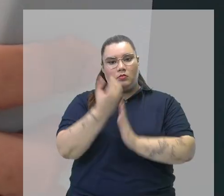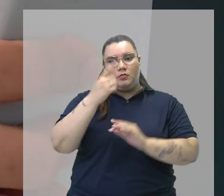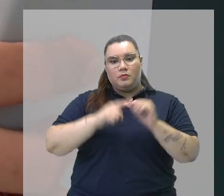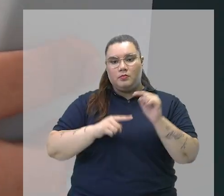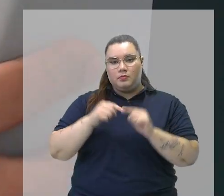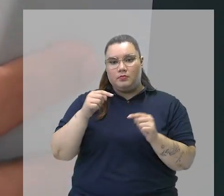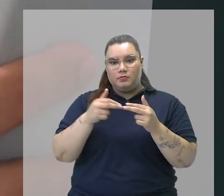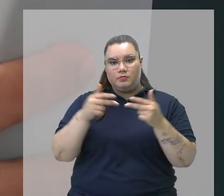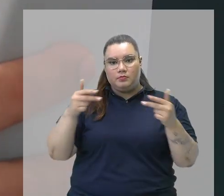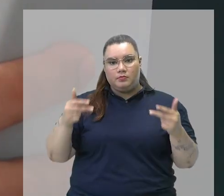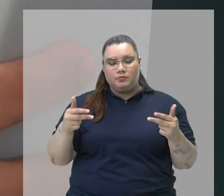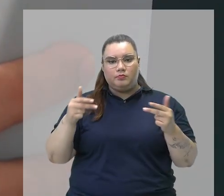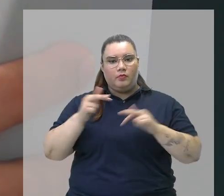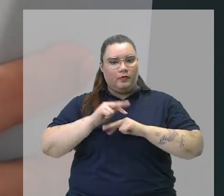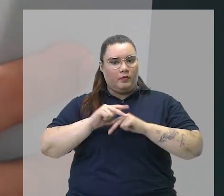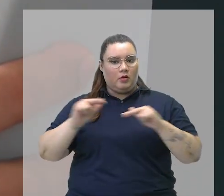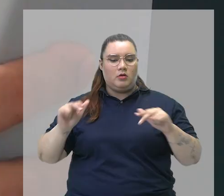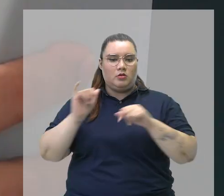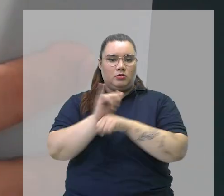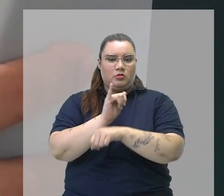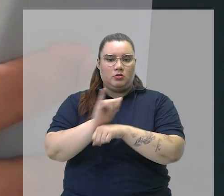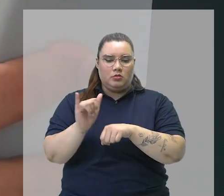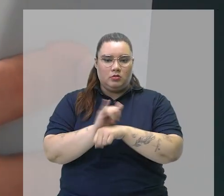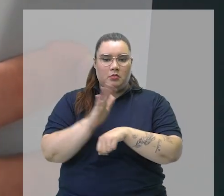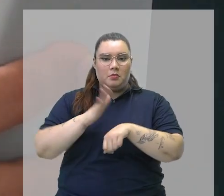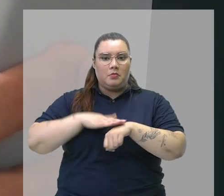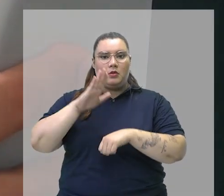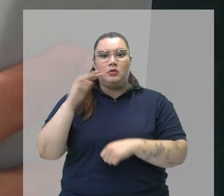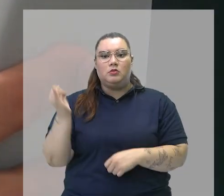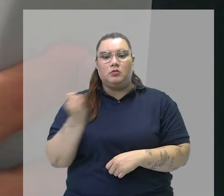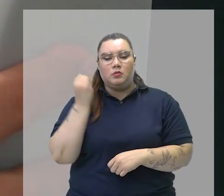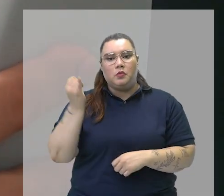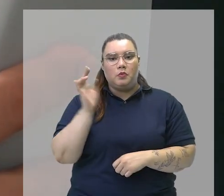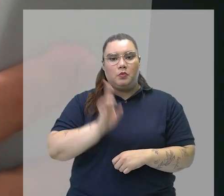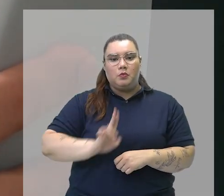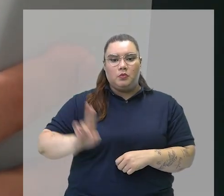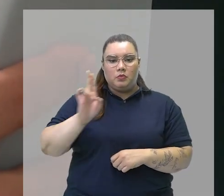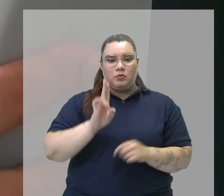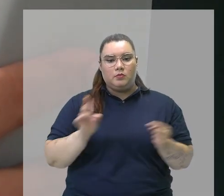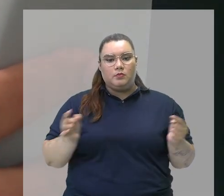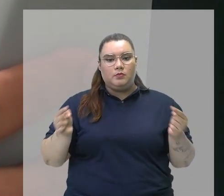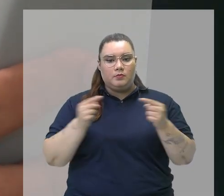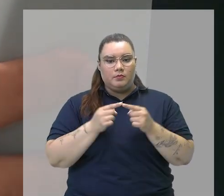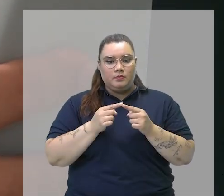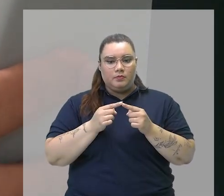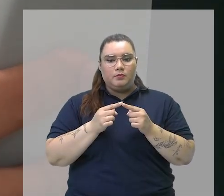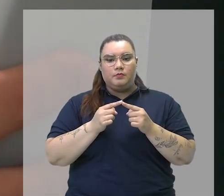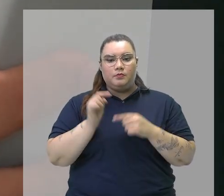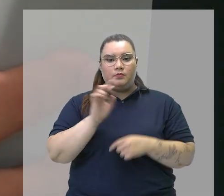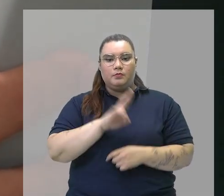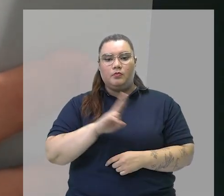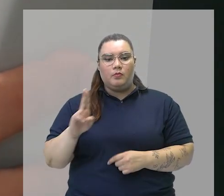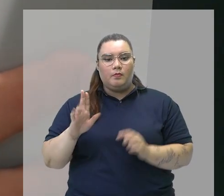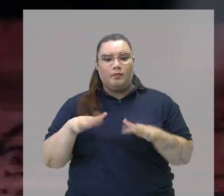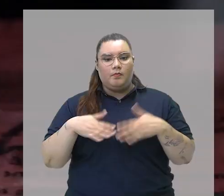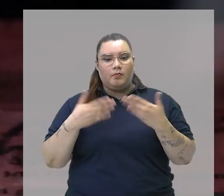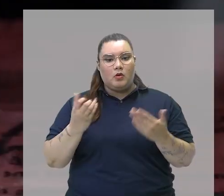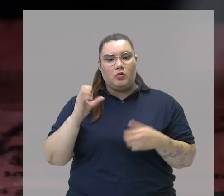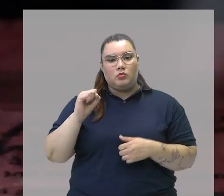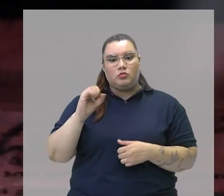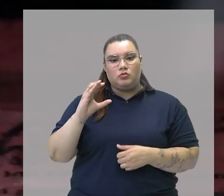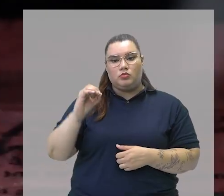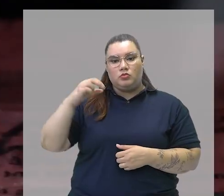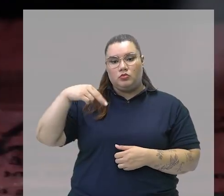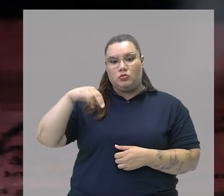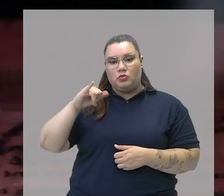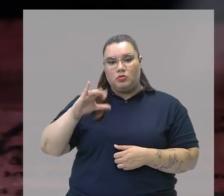os materiais com diversas técnicas, né? Essa é a técnica mais importante que a gente utiliza, a técnica que é a chamada a